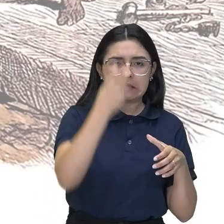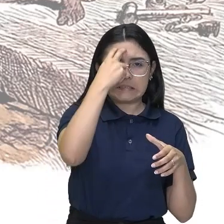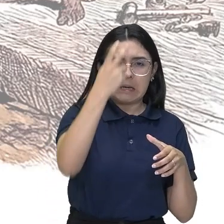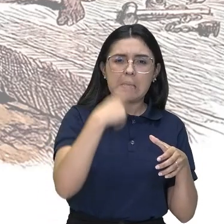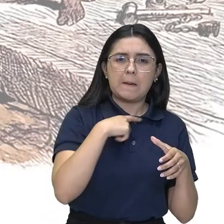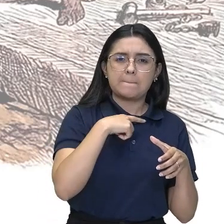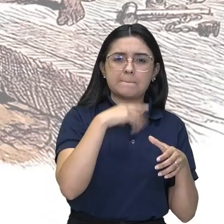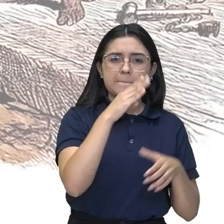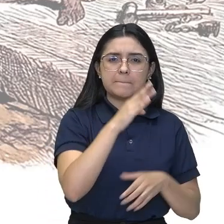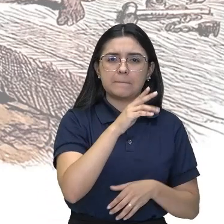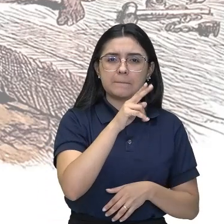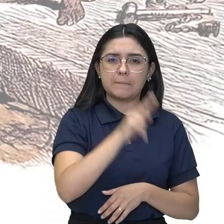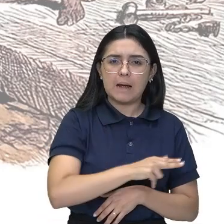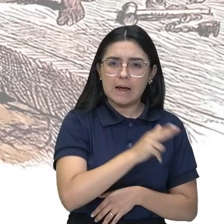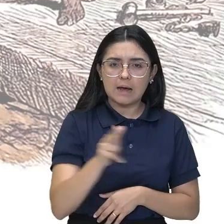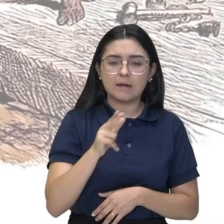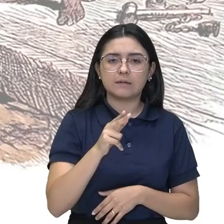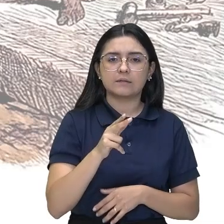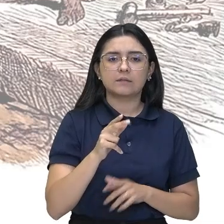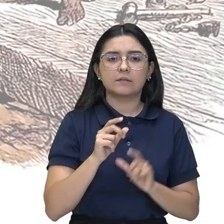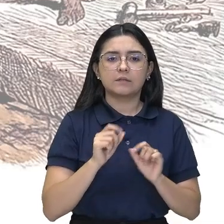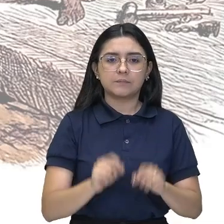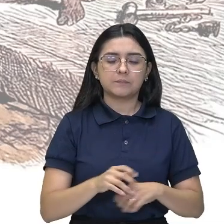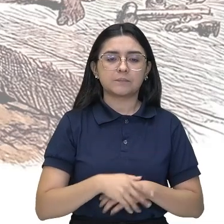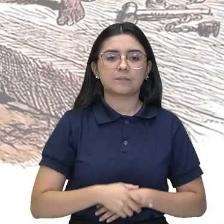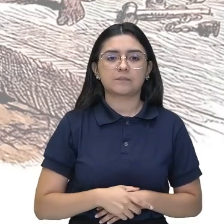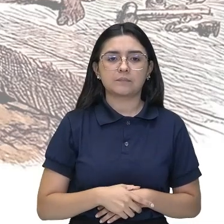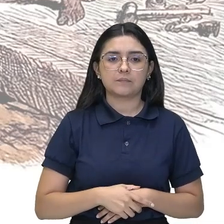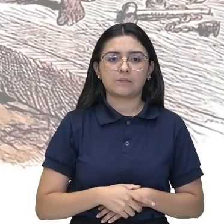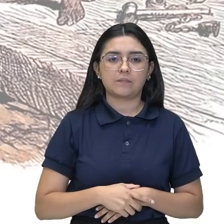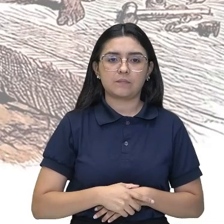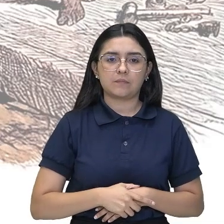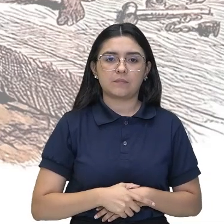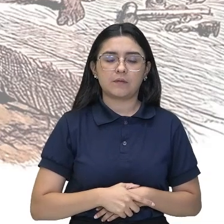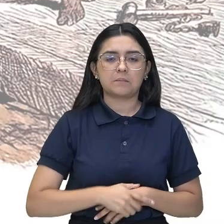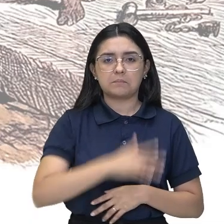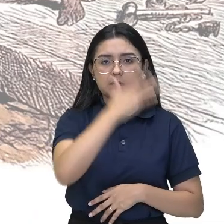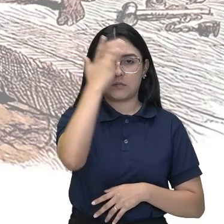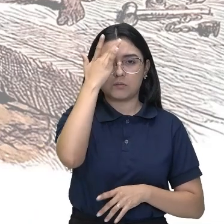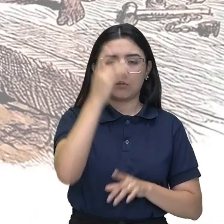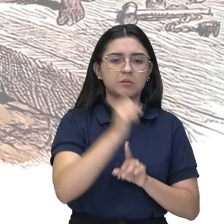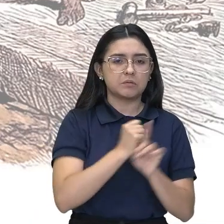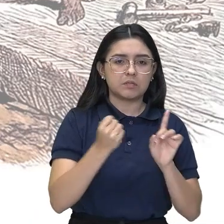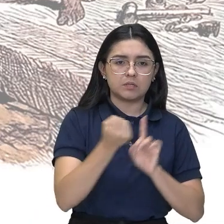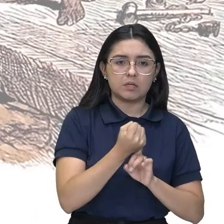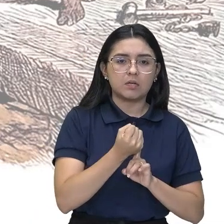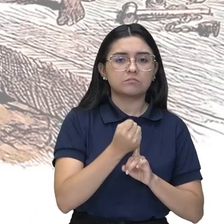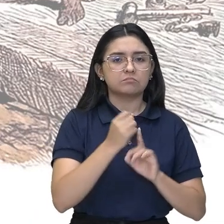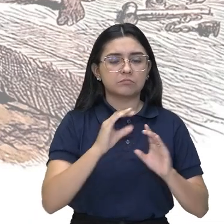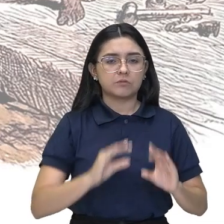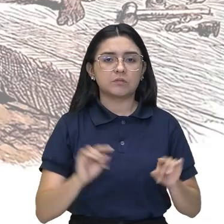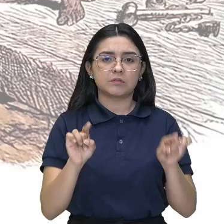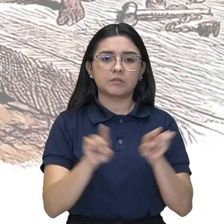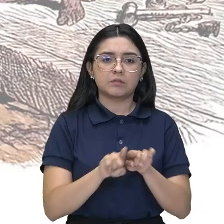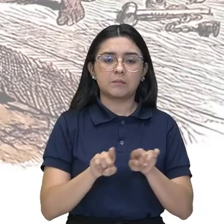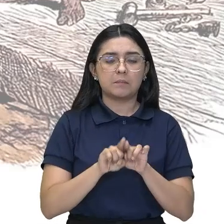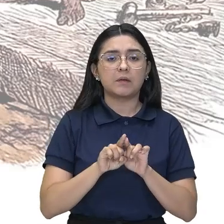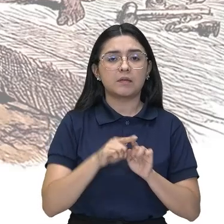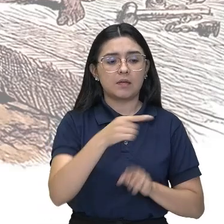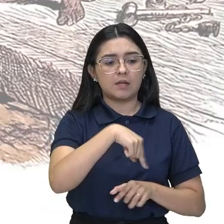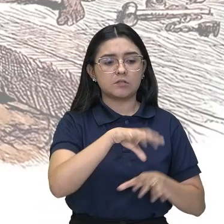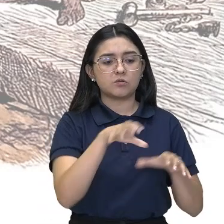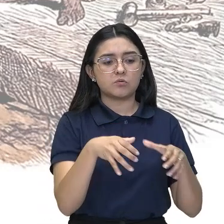advogados, pessoas da sociedade civil e funcionários liberais que buscam e lutam